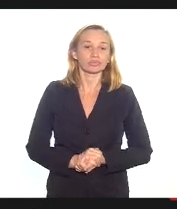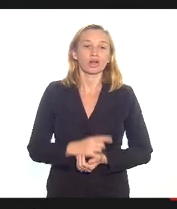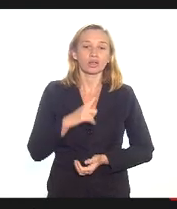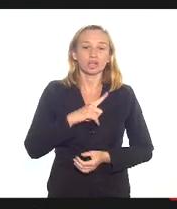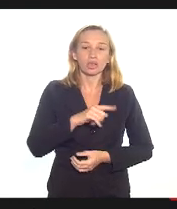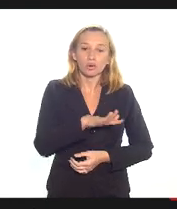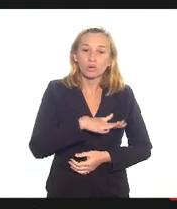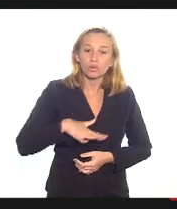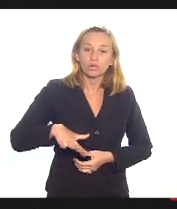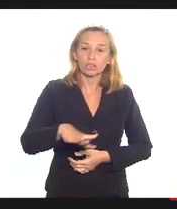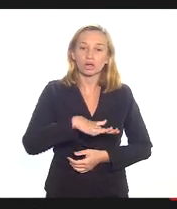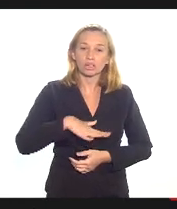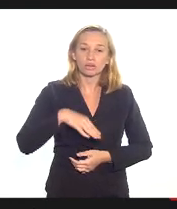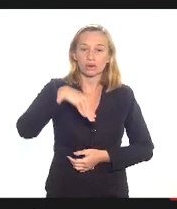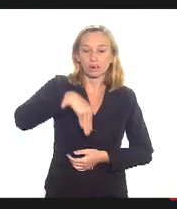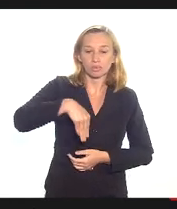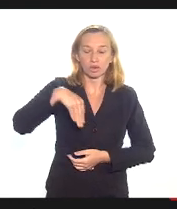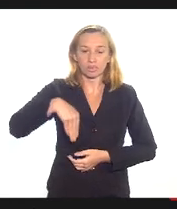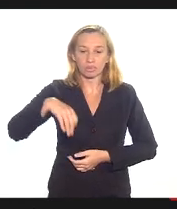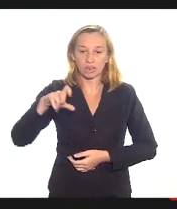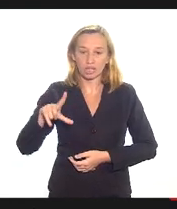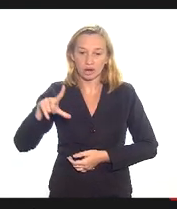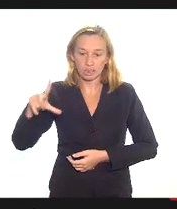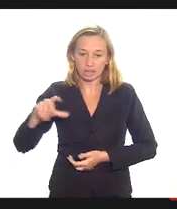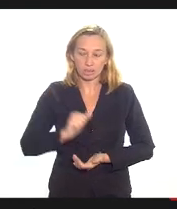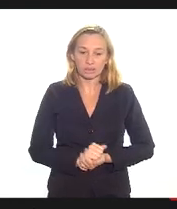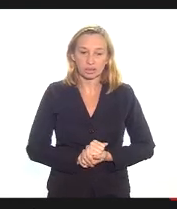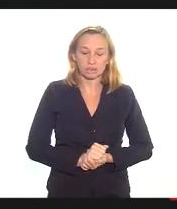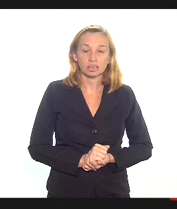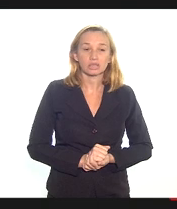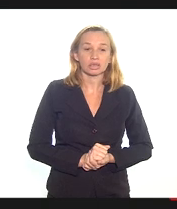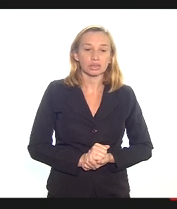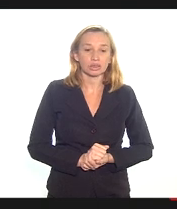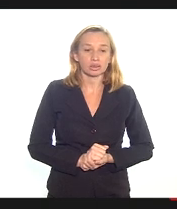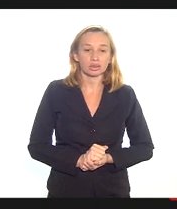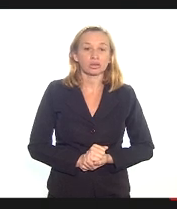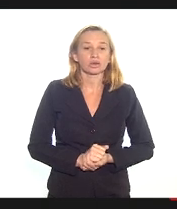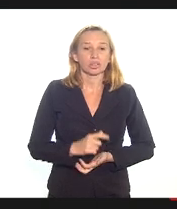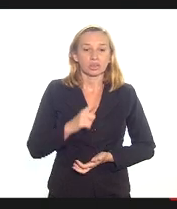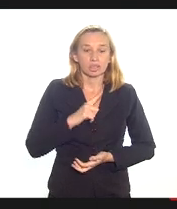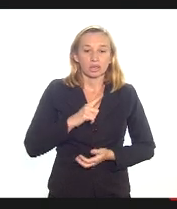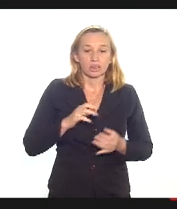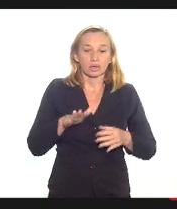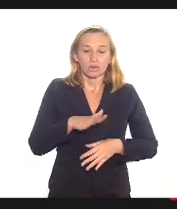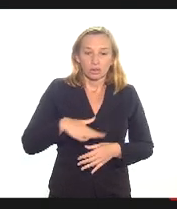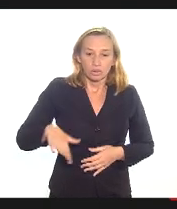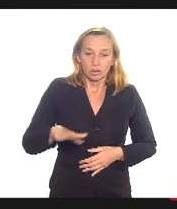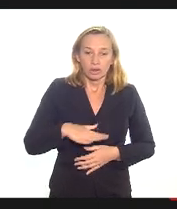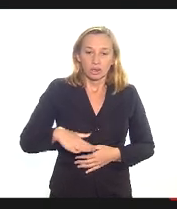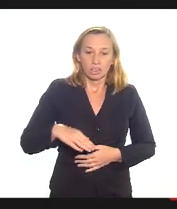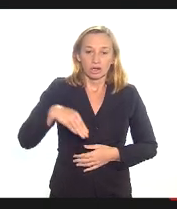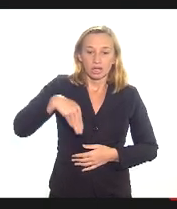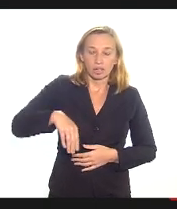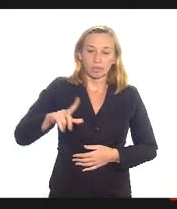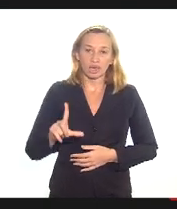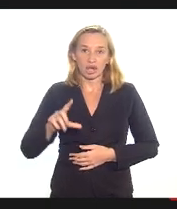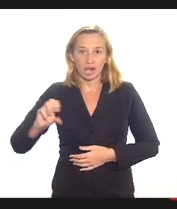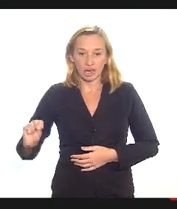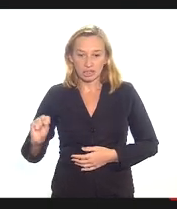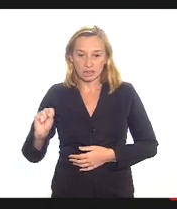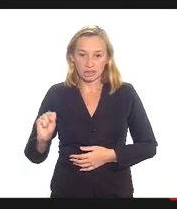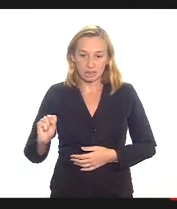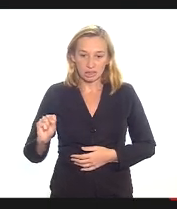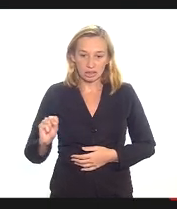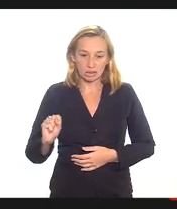campo MLL, que é o campo de Marlim Leste. Eu tenho o campo de MLS, que é o campo